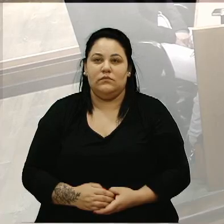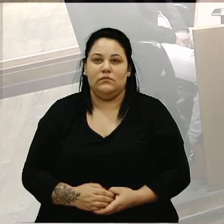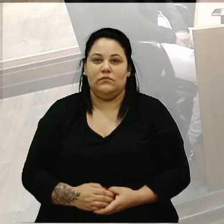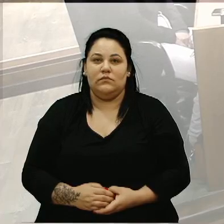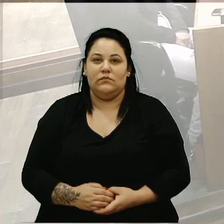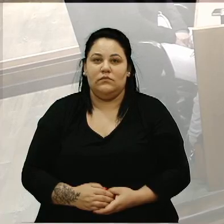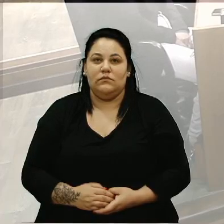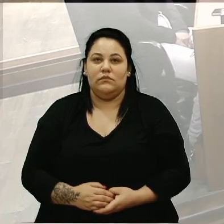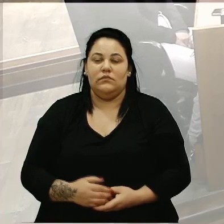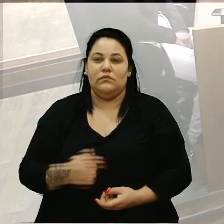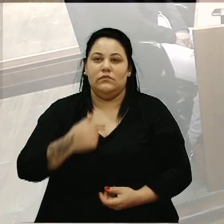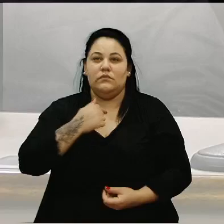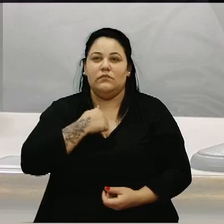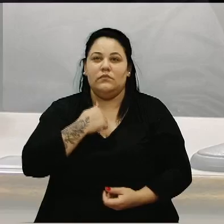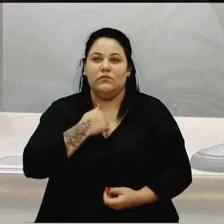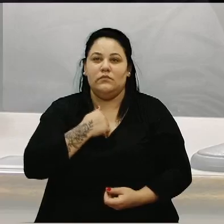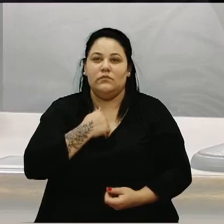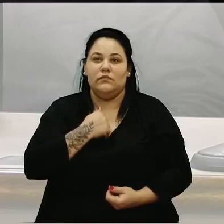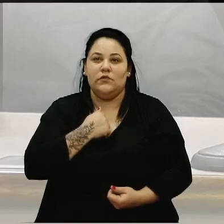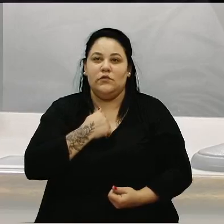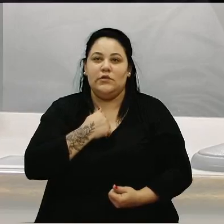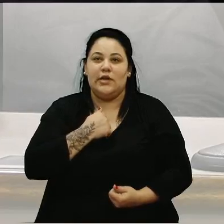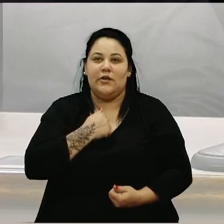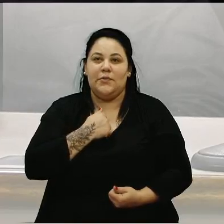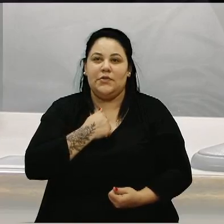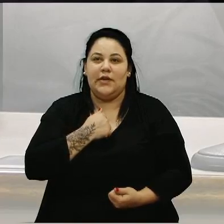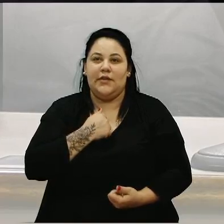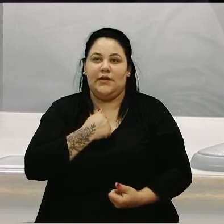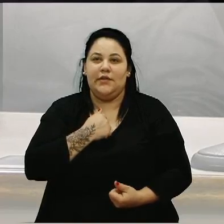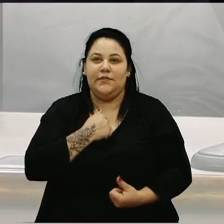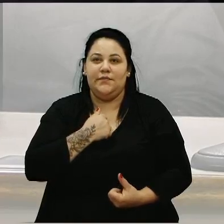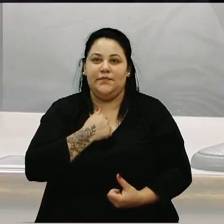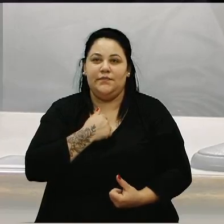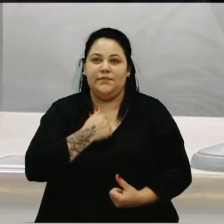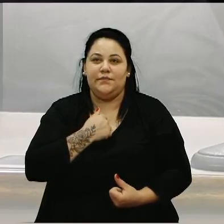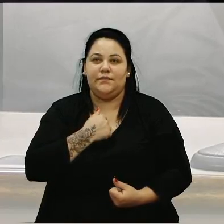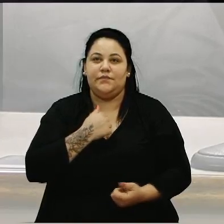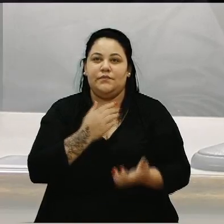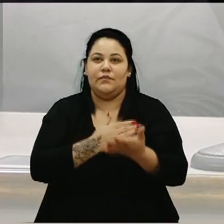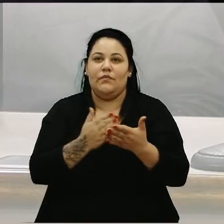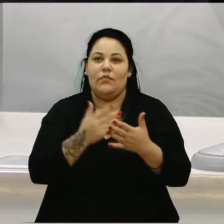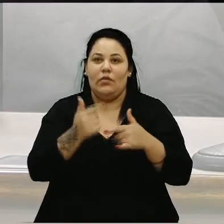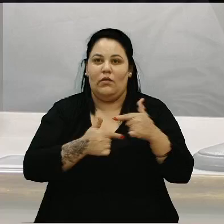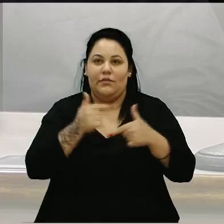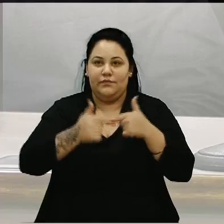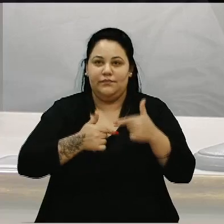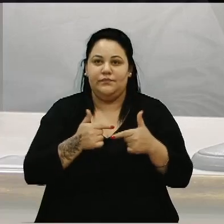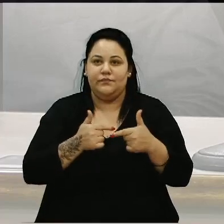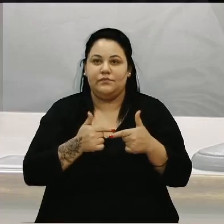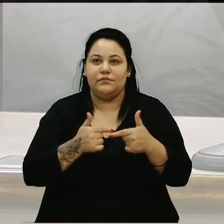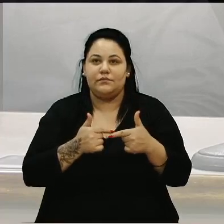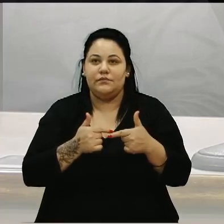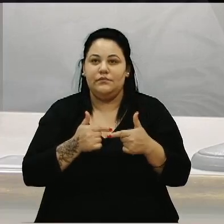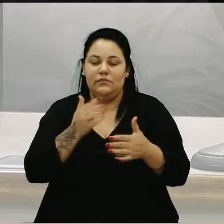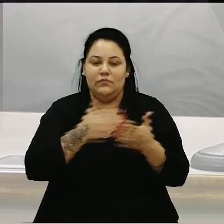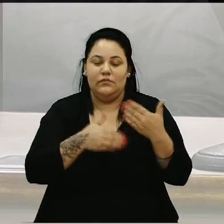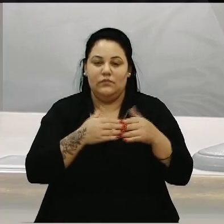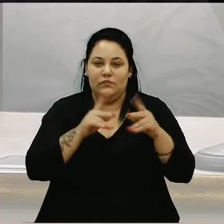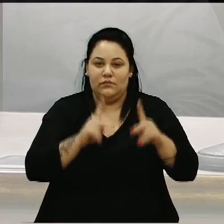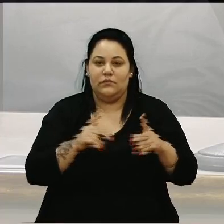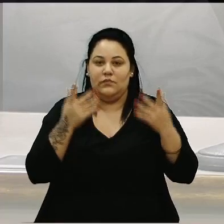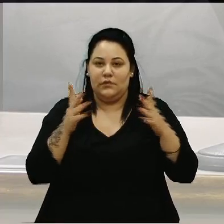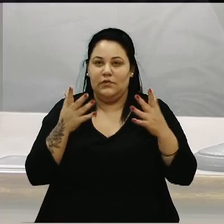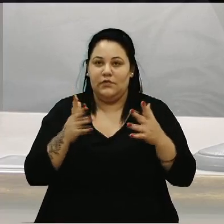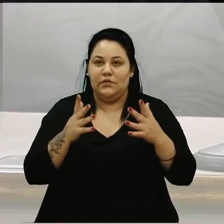Olha, quando eu assumi meu primeiro mandato, eu vi a saúde no auge, todo mundo parabenizando, todo mundo... Na época o prefeito